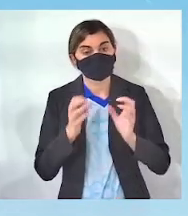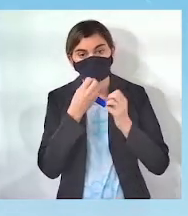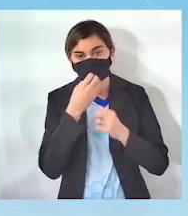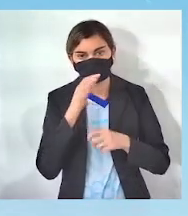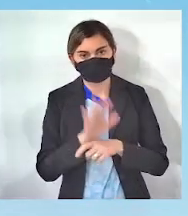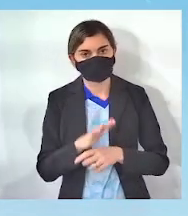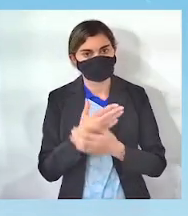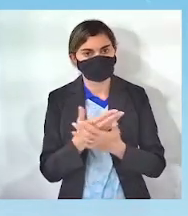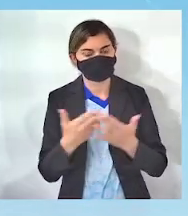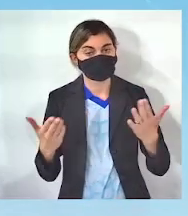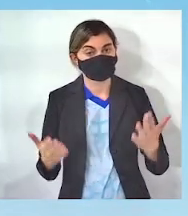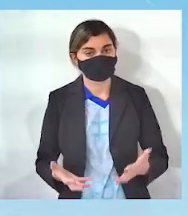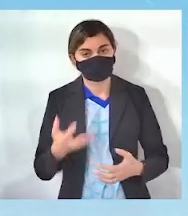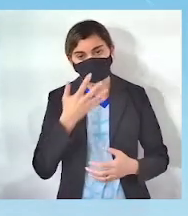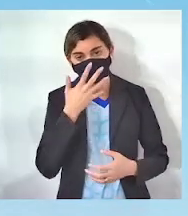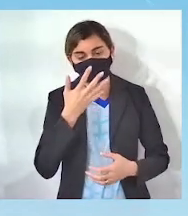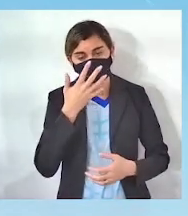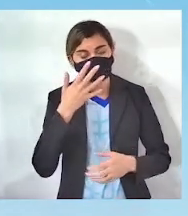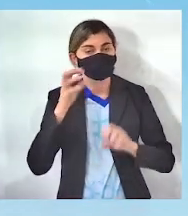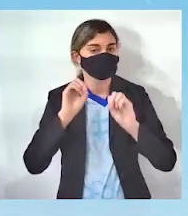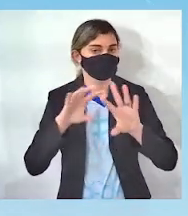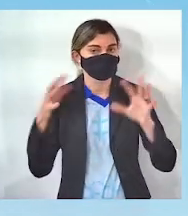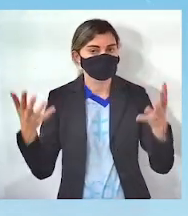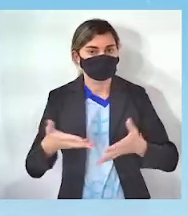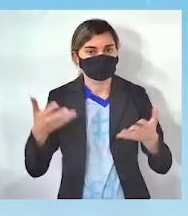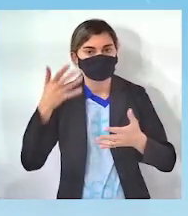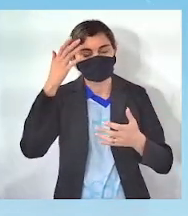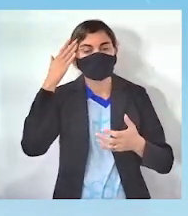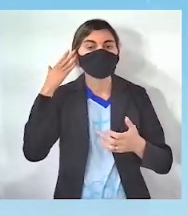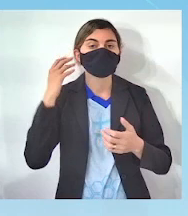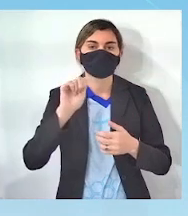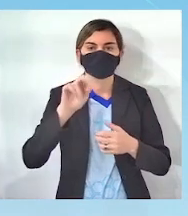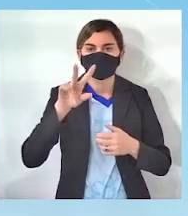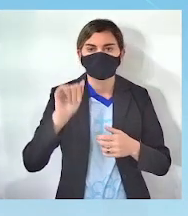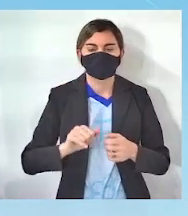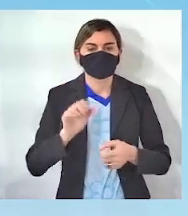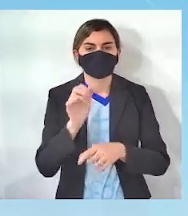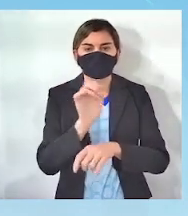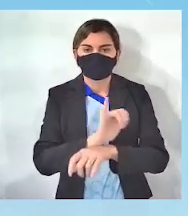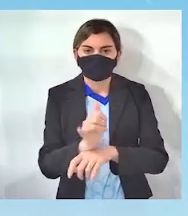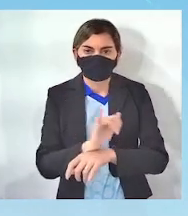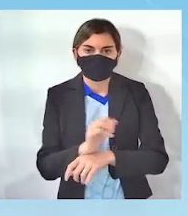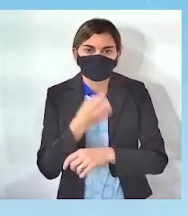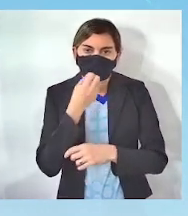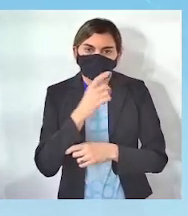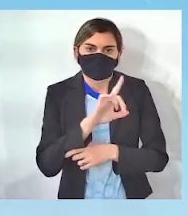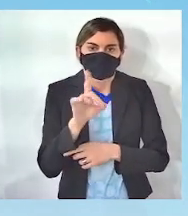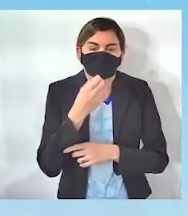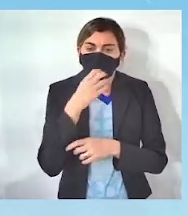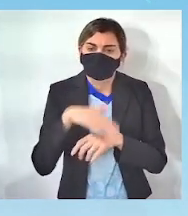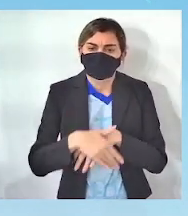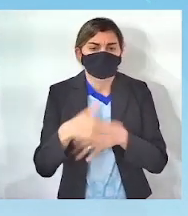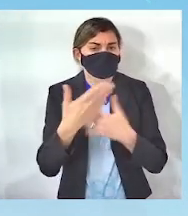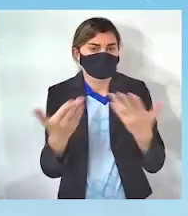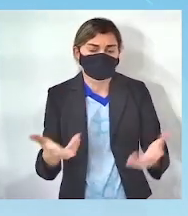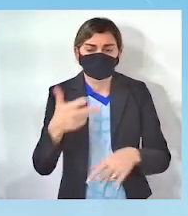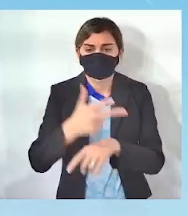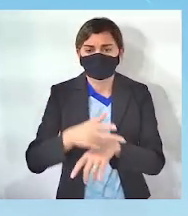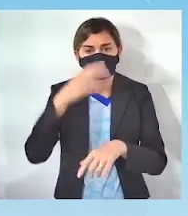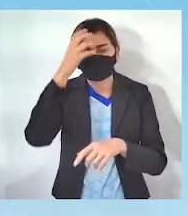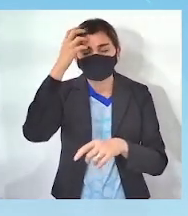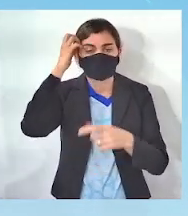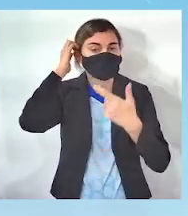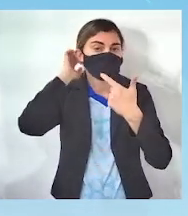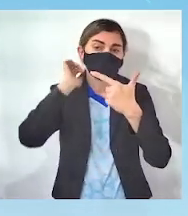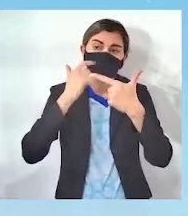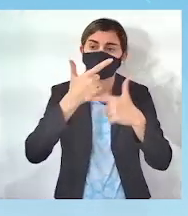Boa tarde para você que está assistindo essa aula agora, ao vivo aí no canal do YouTube. Bom dia, boa noite para você que vai assistir essa gravação num